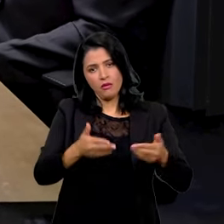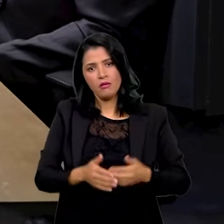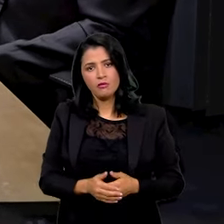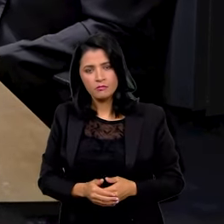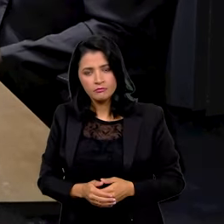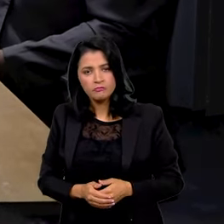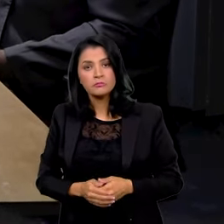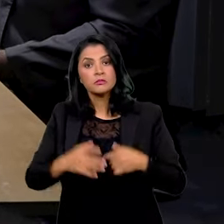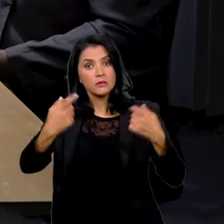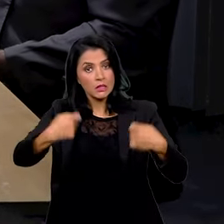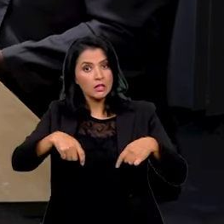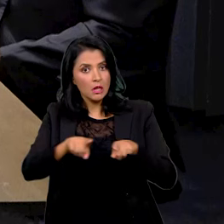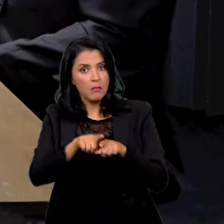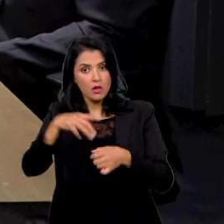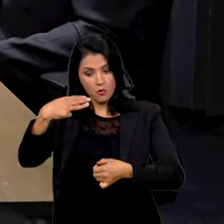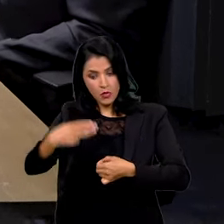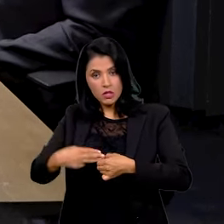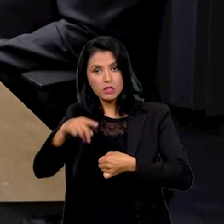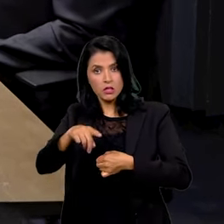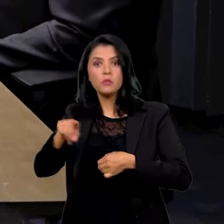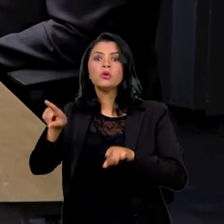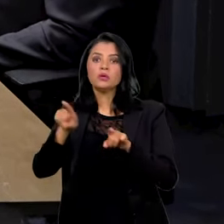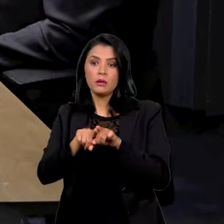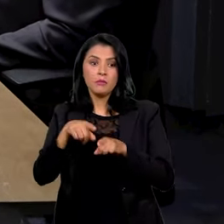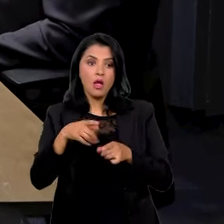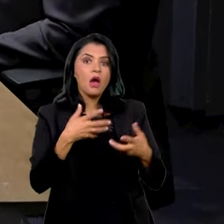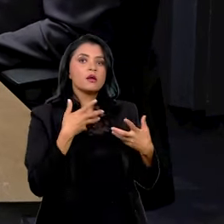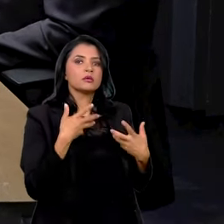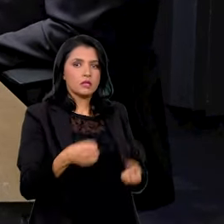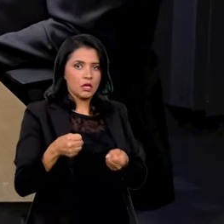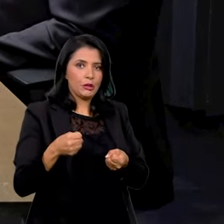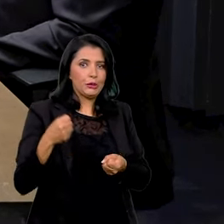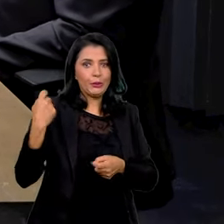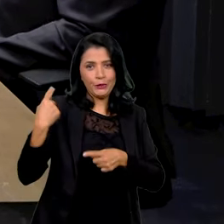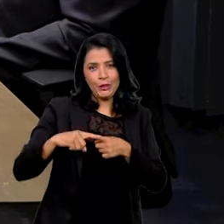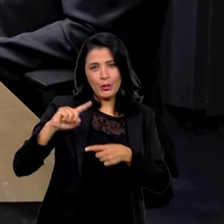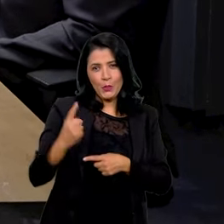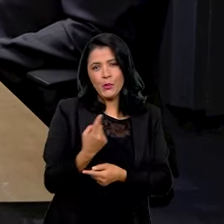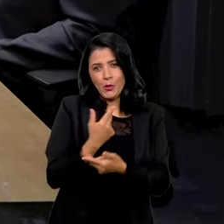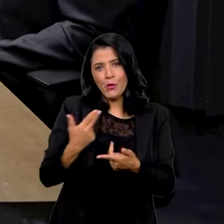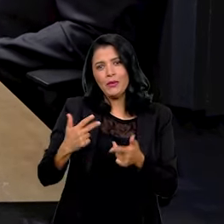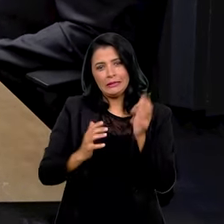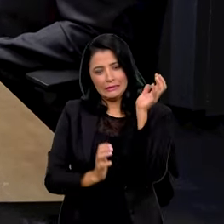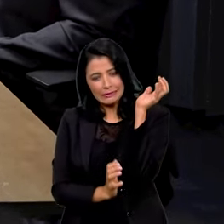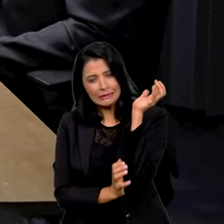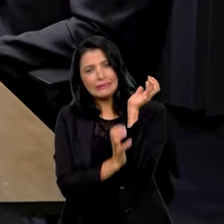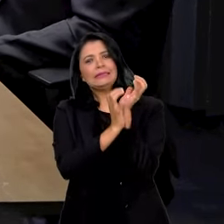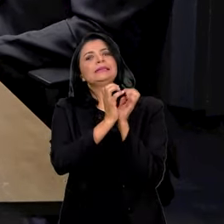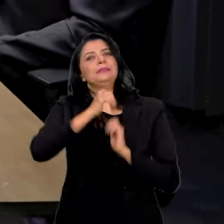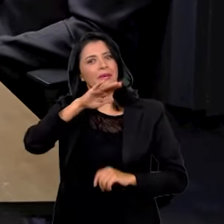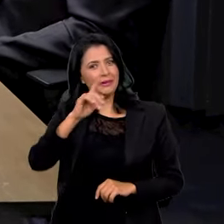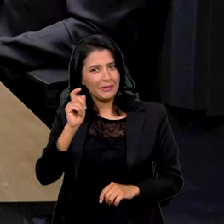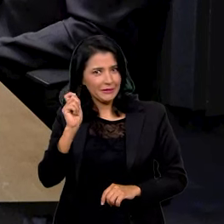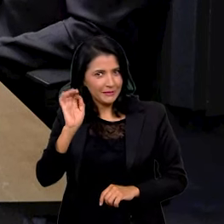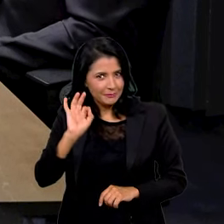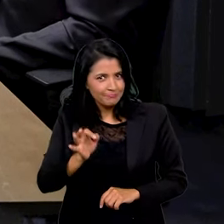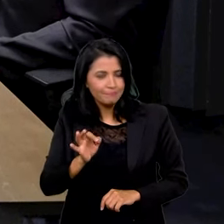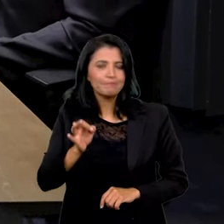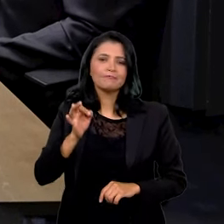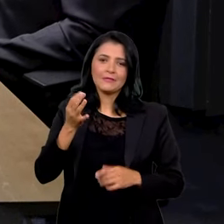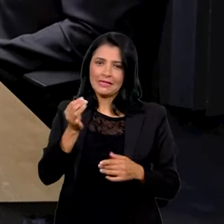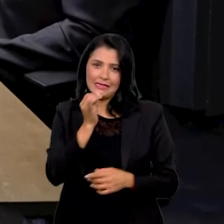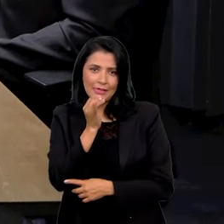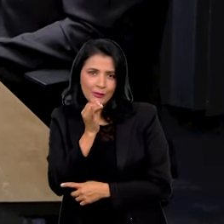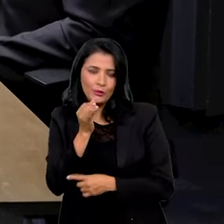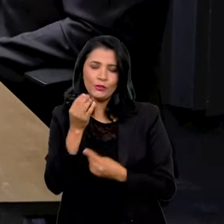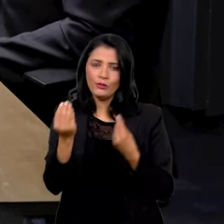eh é necessário que o município também faça esse aceite Porque tem uma questão que é uma questão mais burocrática mesmo digamos assim né Por exemplo